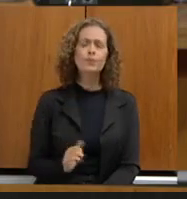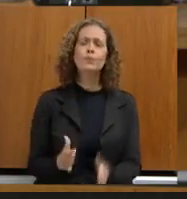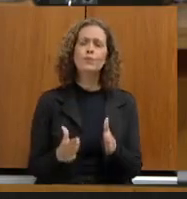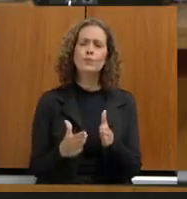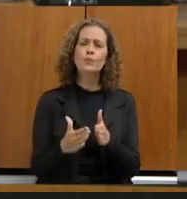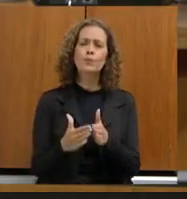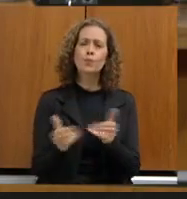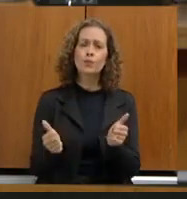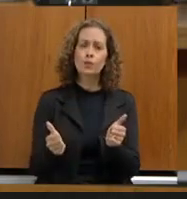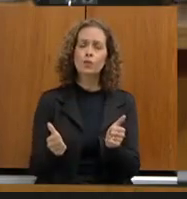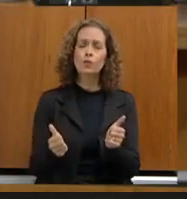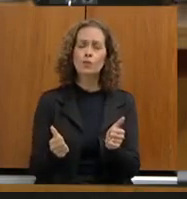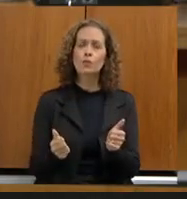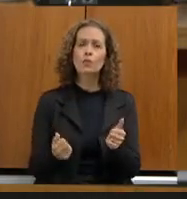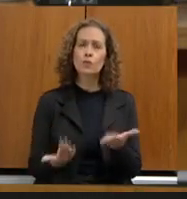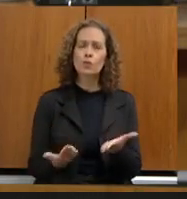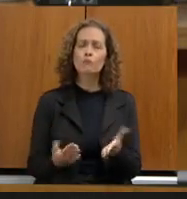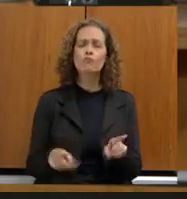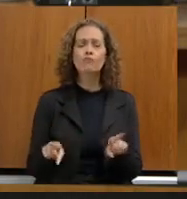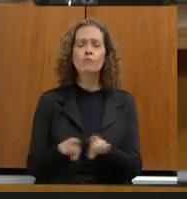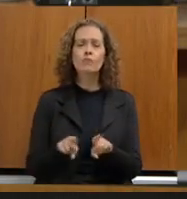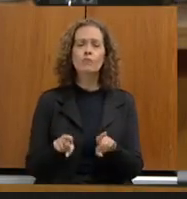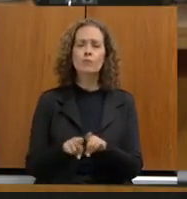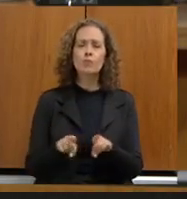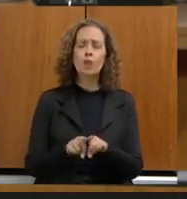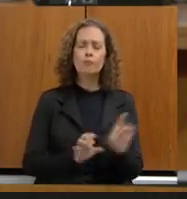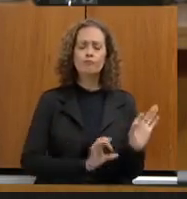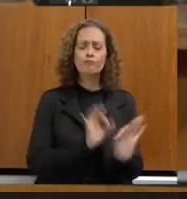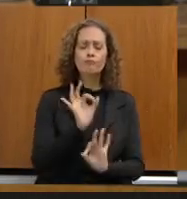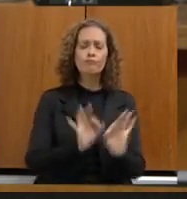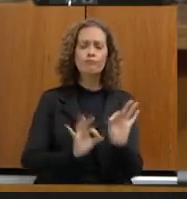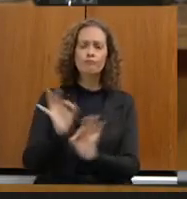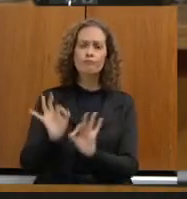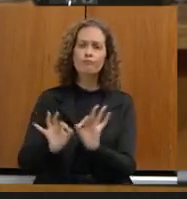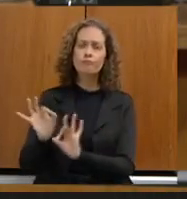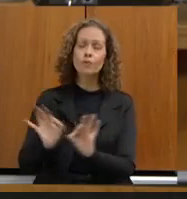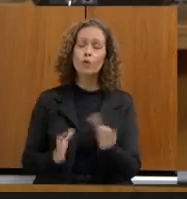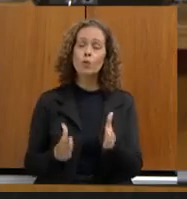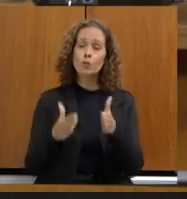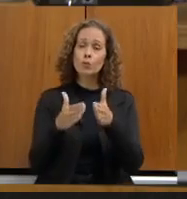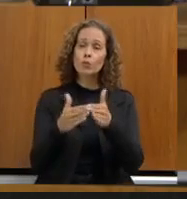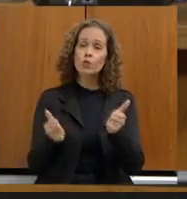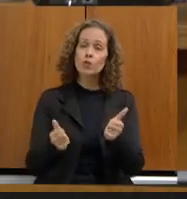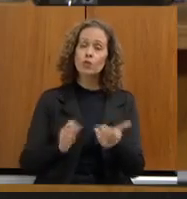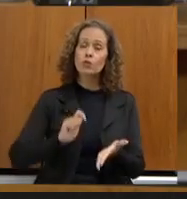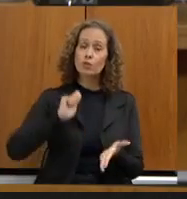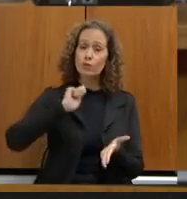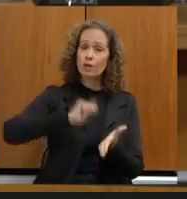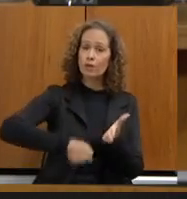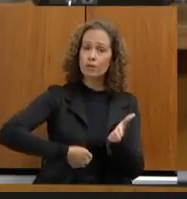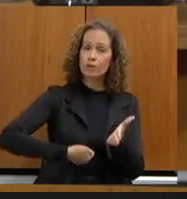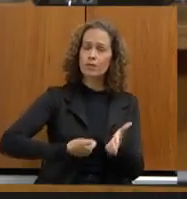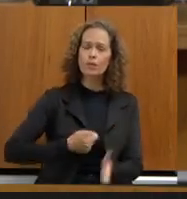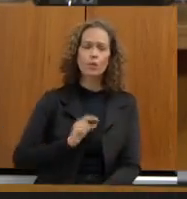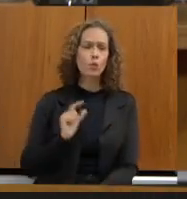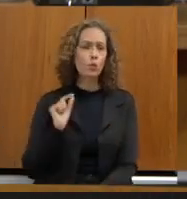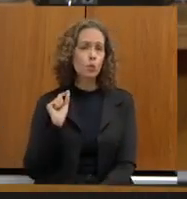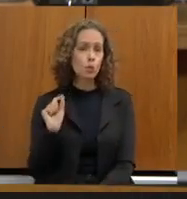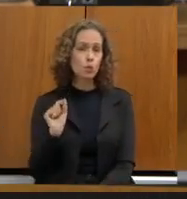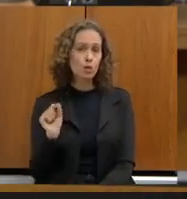solicitamos formalizamos a autores um pedido de autorização para